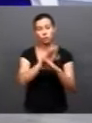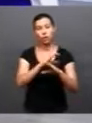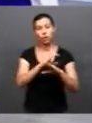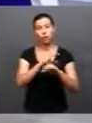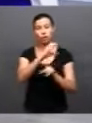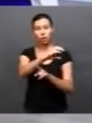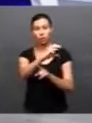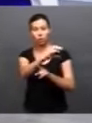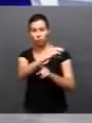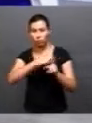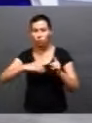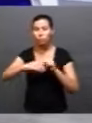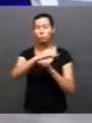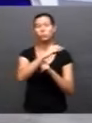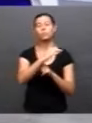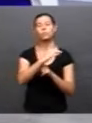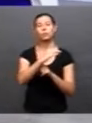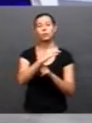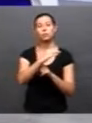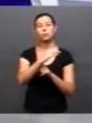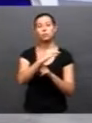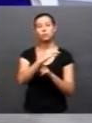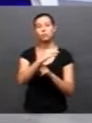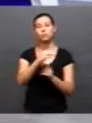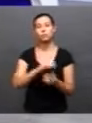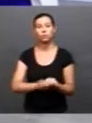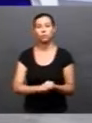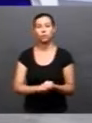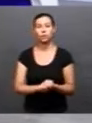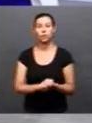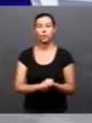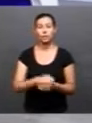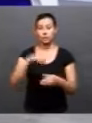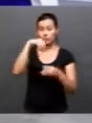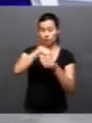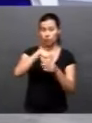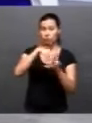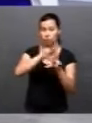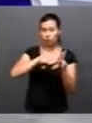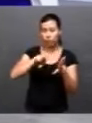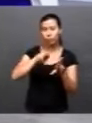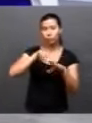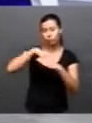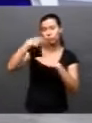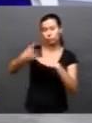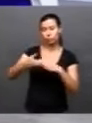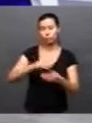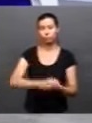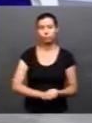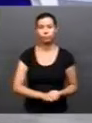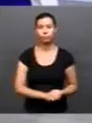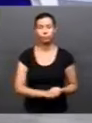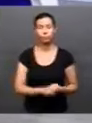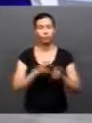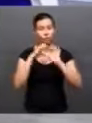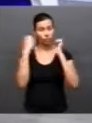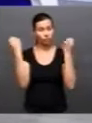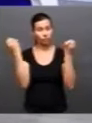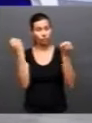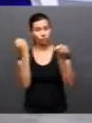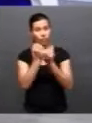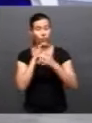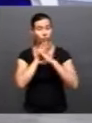intracamp, vamos dizer assim, e a comunidade em geral? Eu acho que um evento como esse, ele